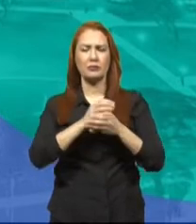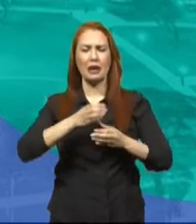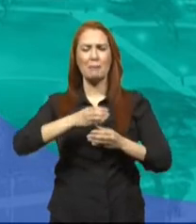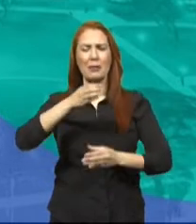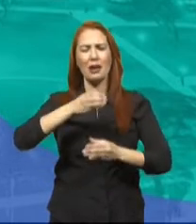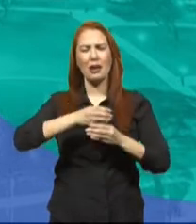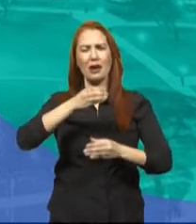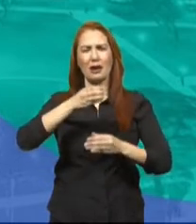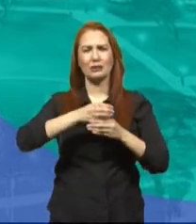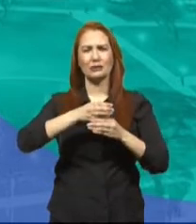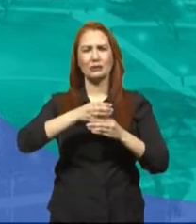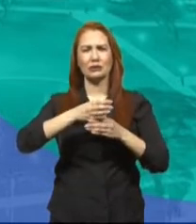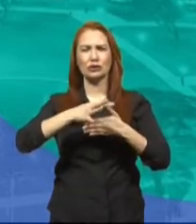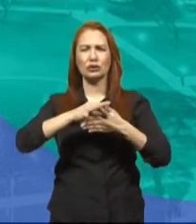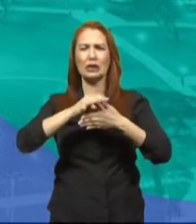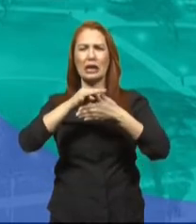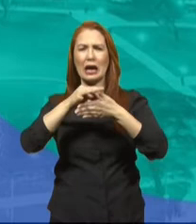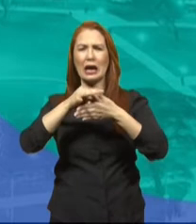carne,